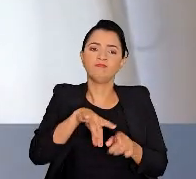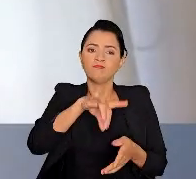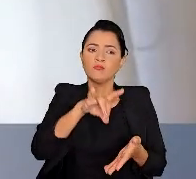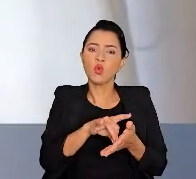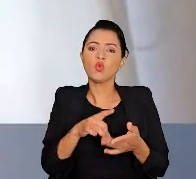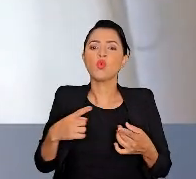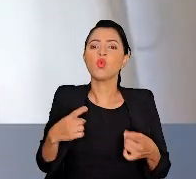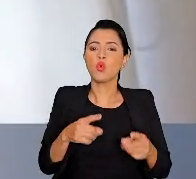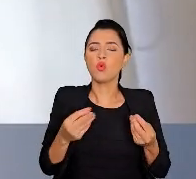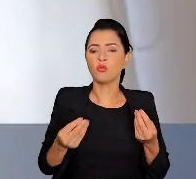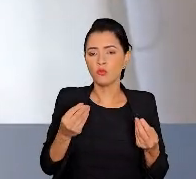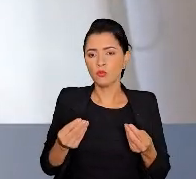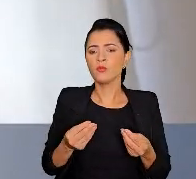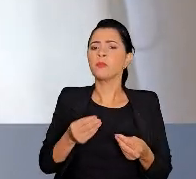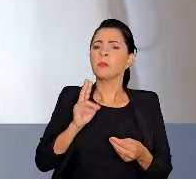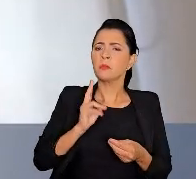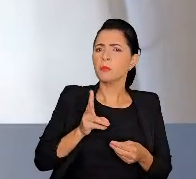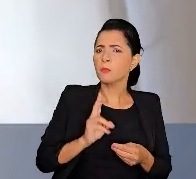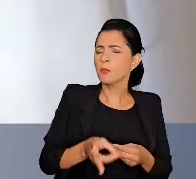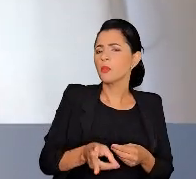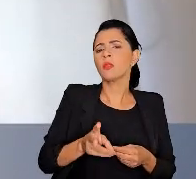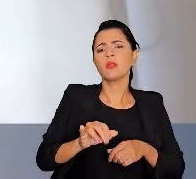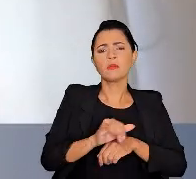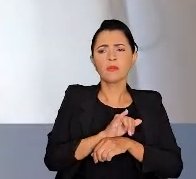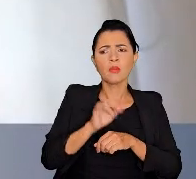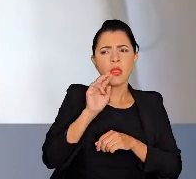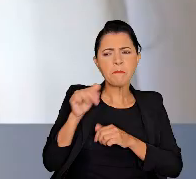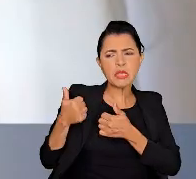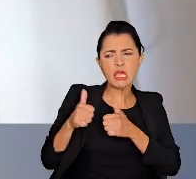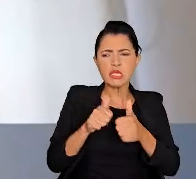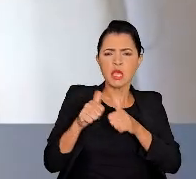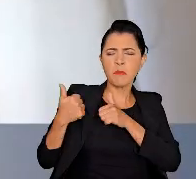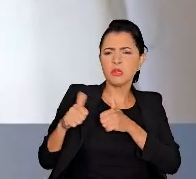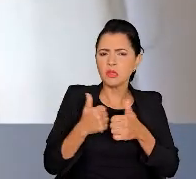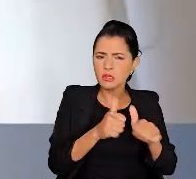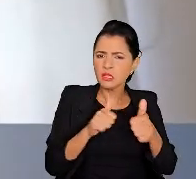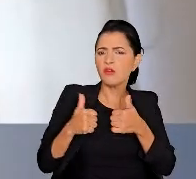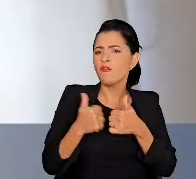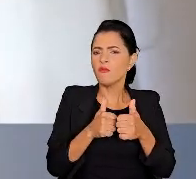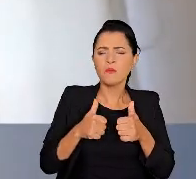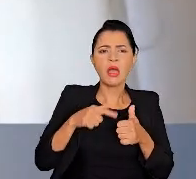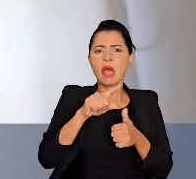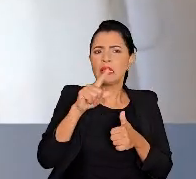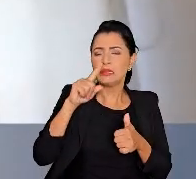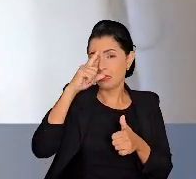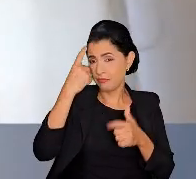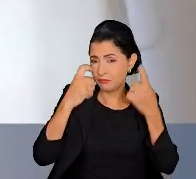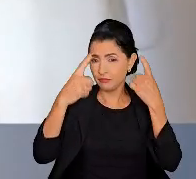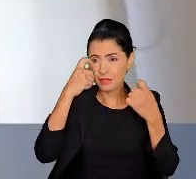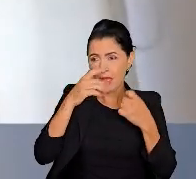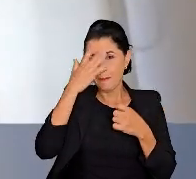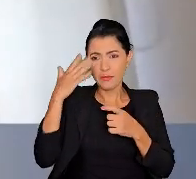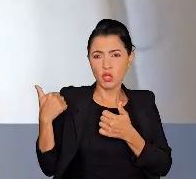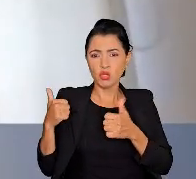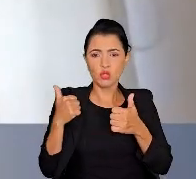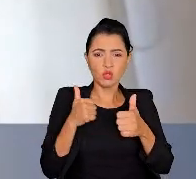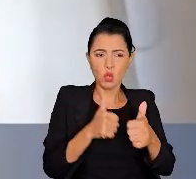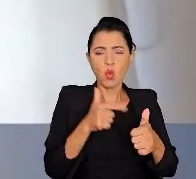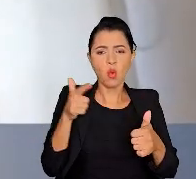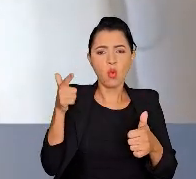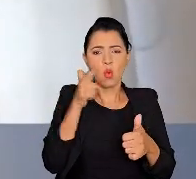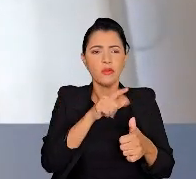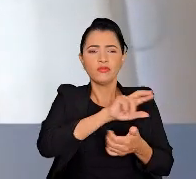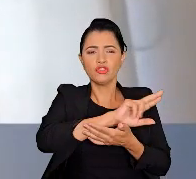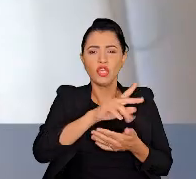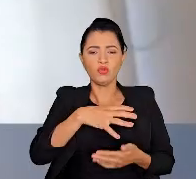A cada vez, à medida que a perseguição desce até a barbárie, os perseguidores alcançam formas